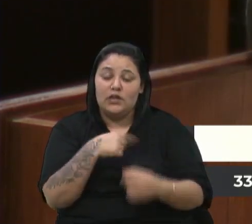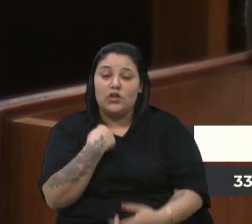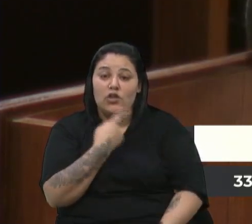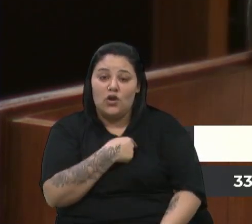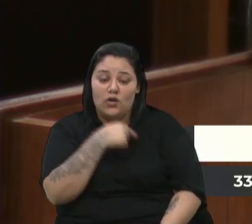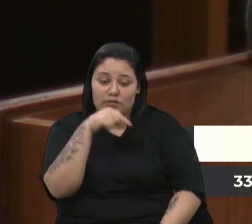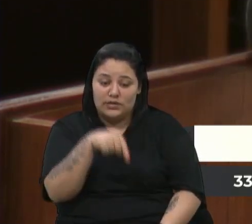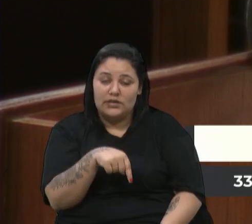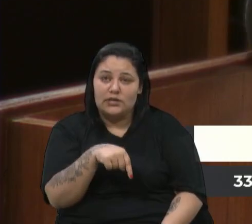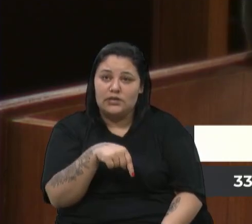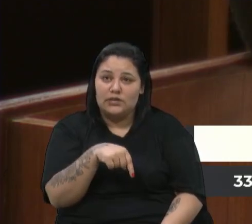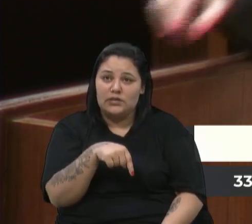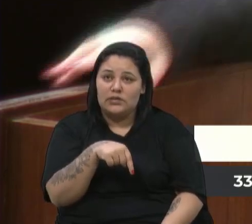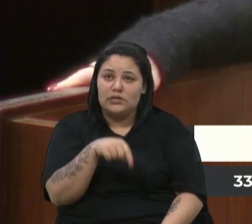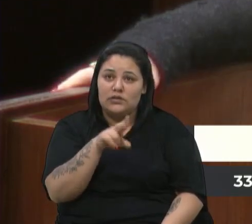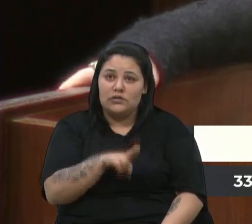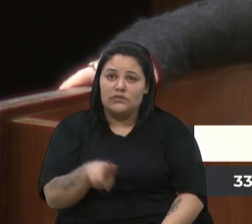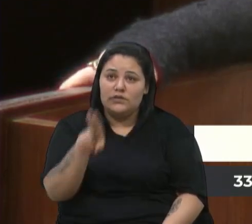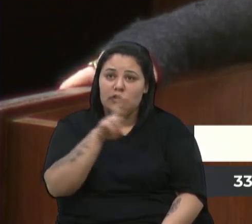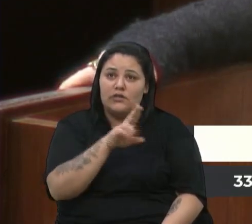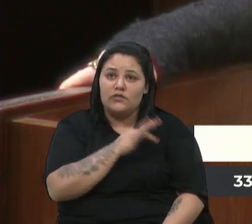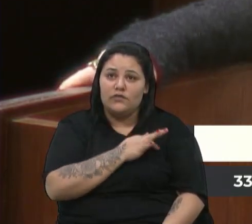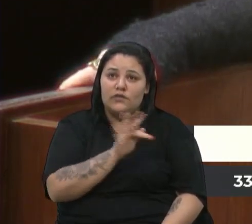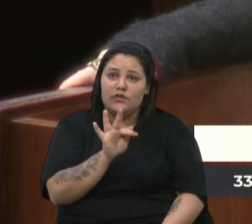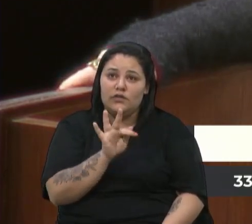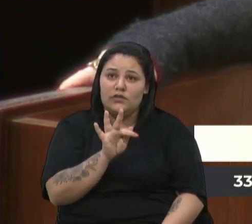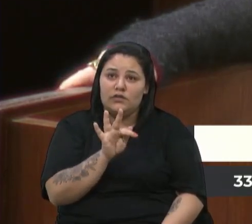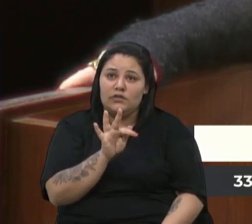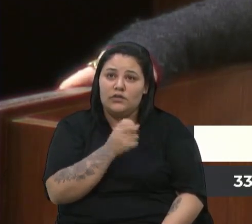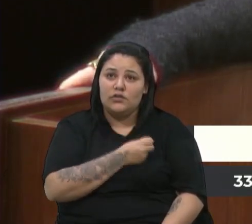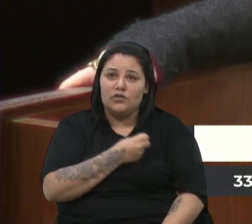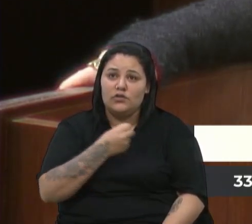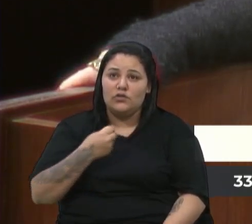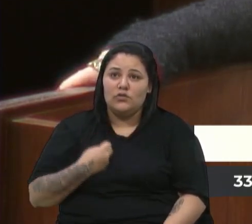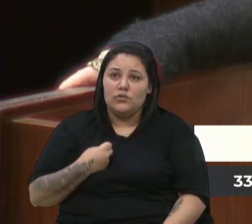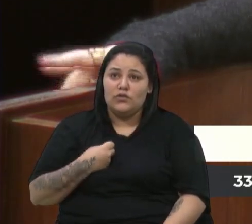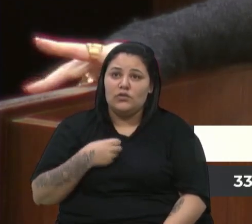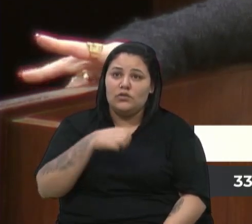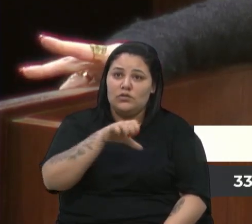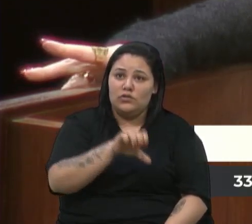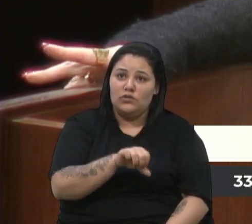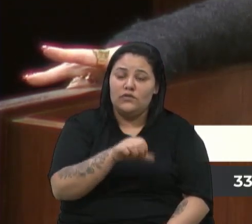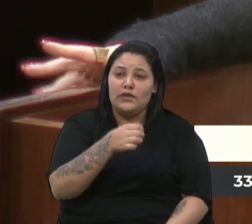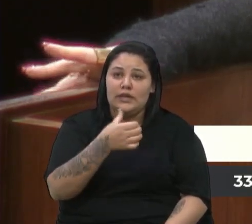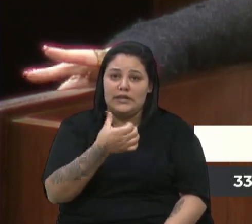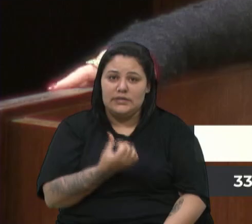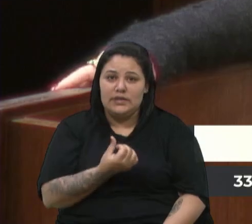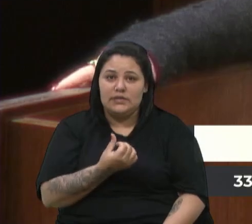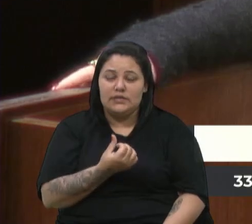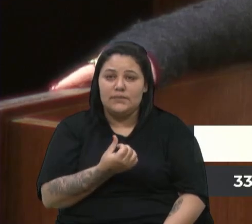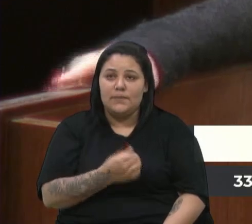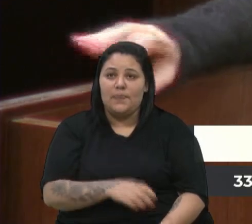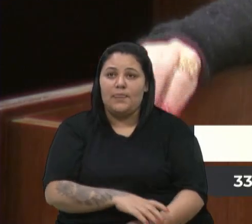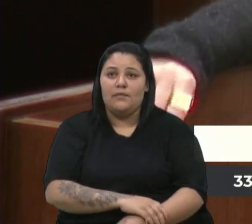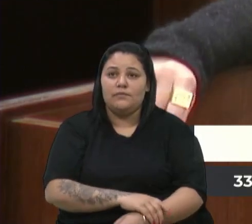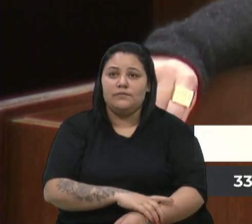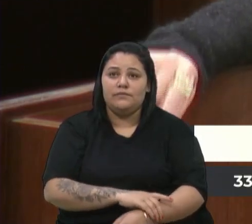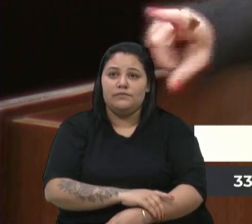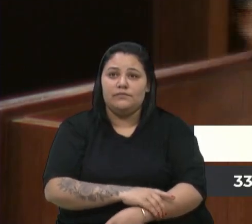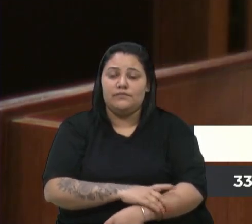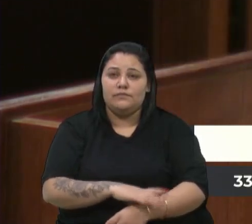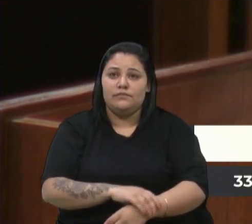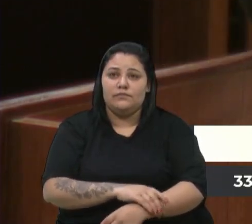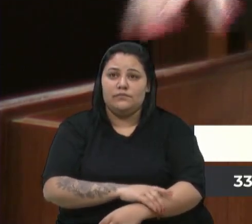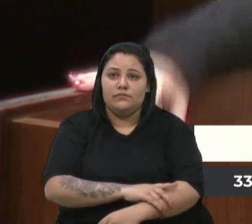da Universidade Federal, ficou em número 96 dessas 8 mil e poucas. Se for,